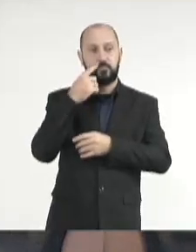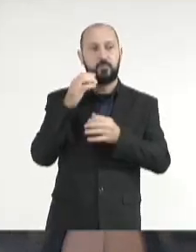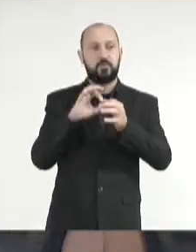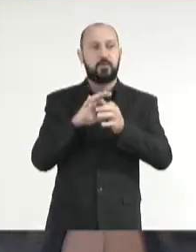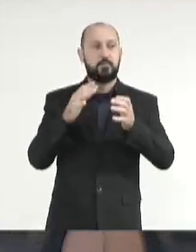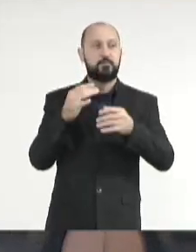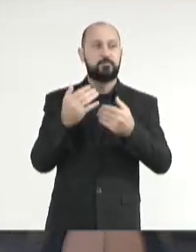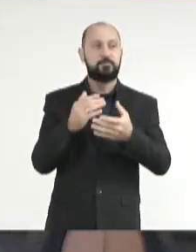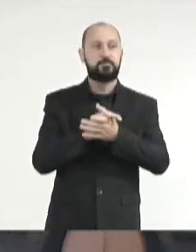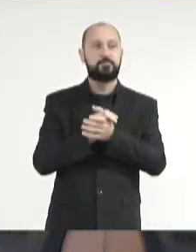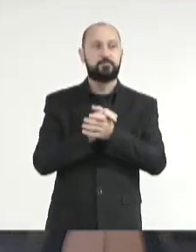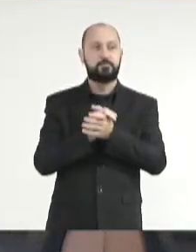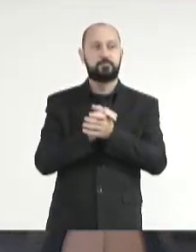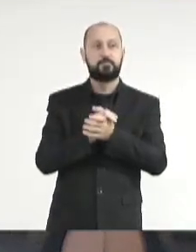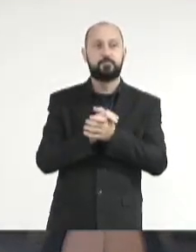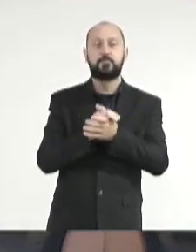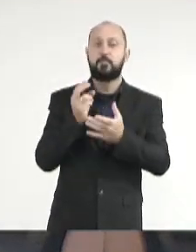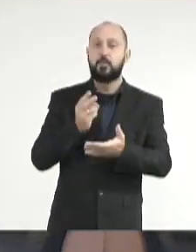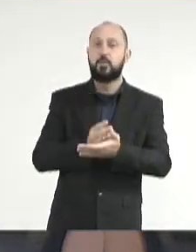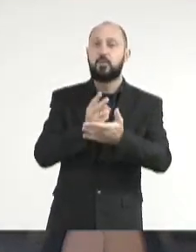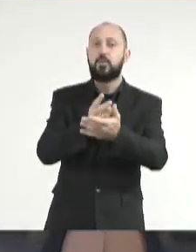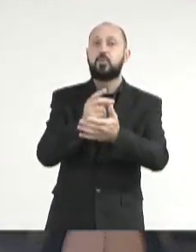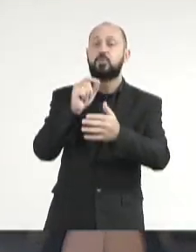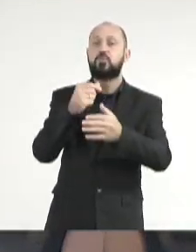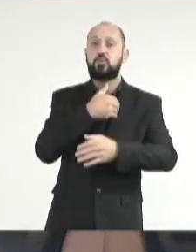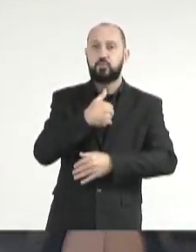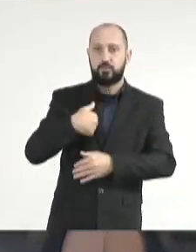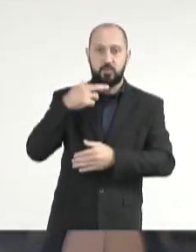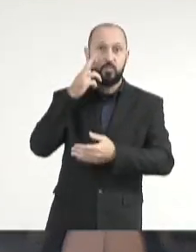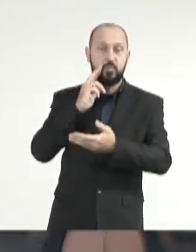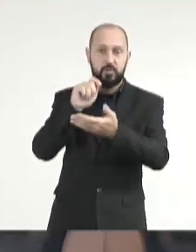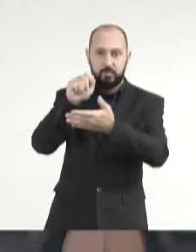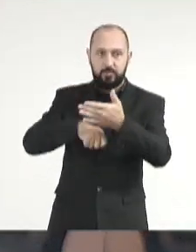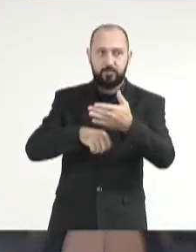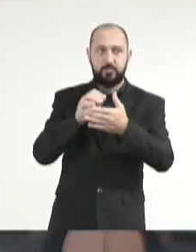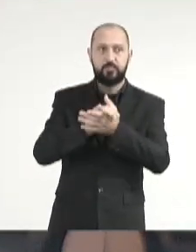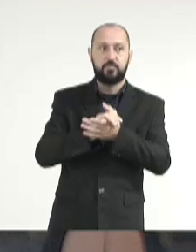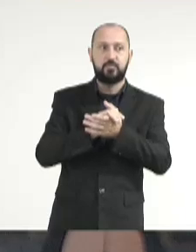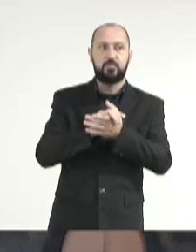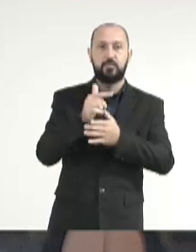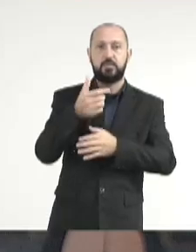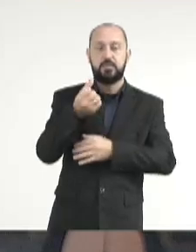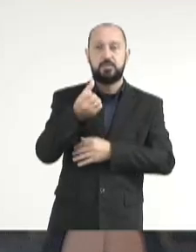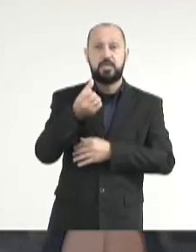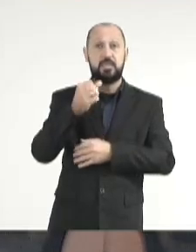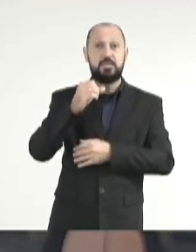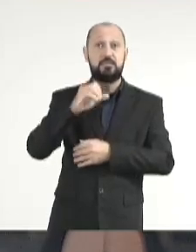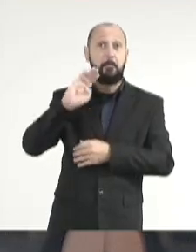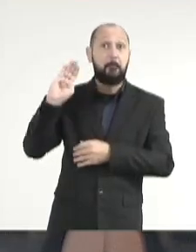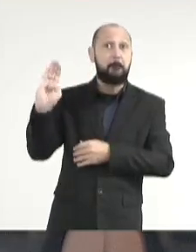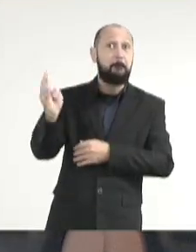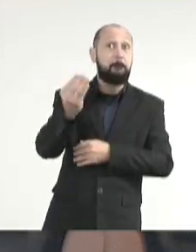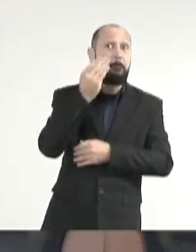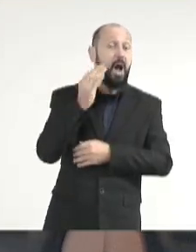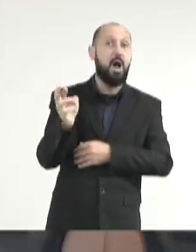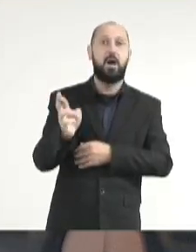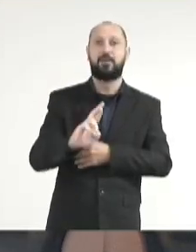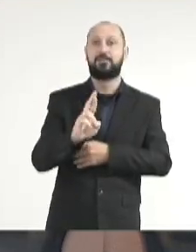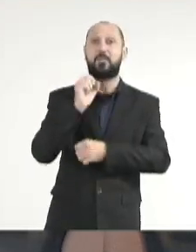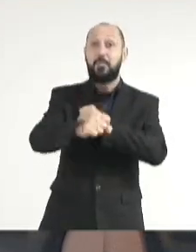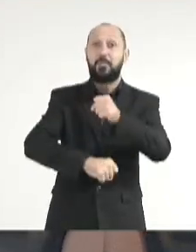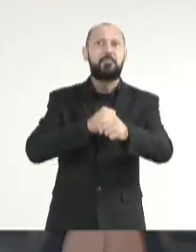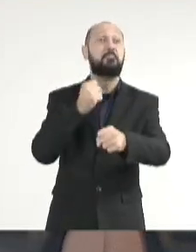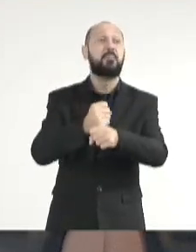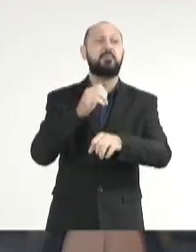em redação final, para daí sim seguir para a sanção do governador Eduardo Riedel. 26,4 bilhões de reais a arrecadação prevista para o ano que vem,